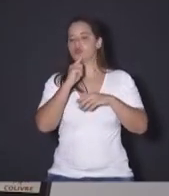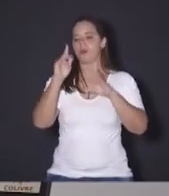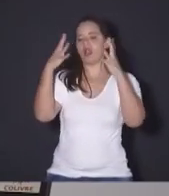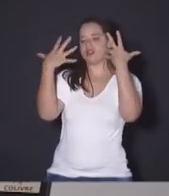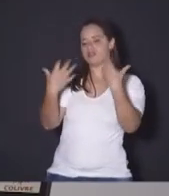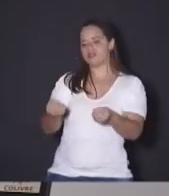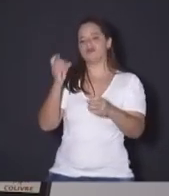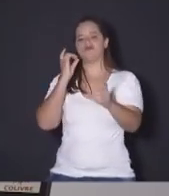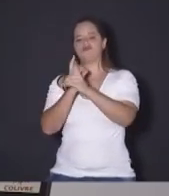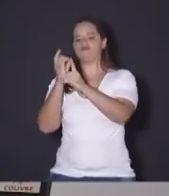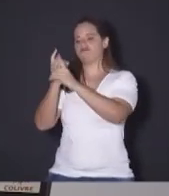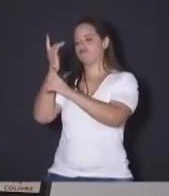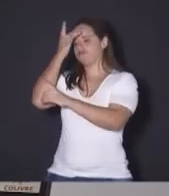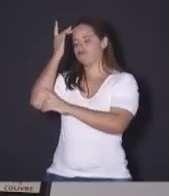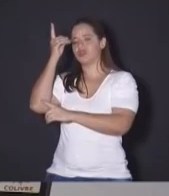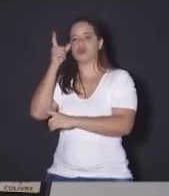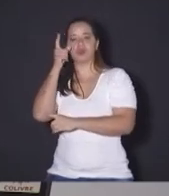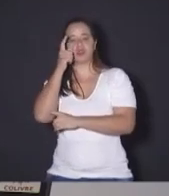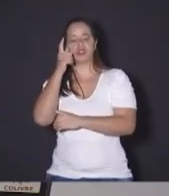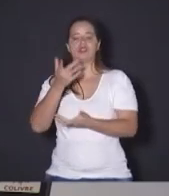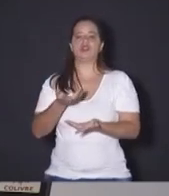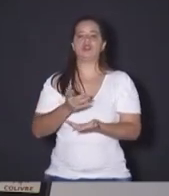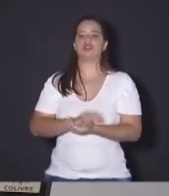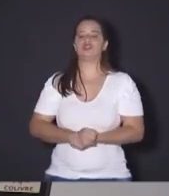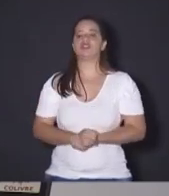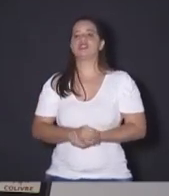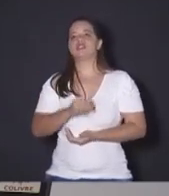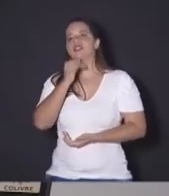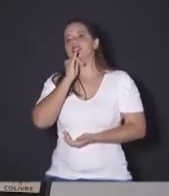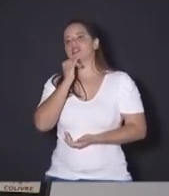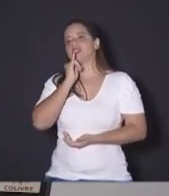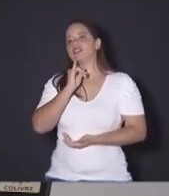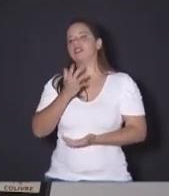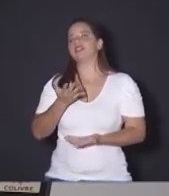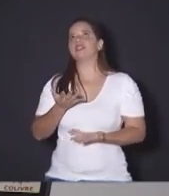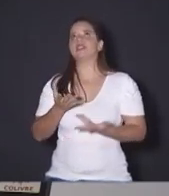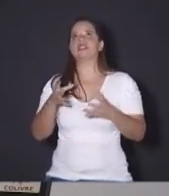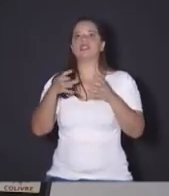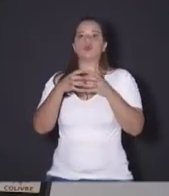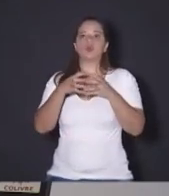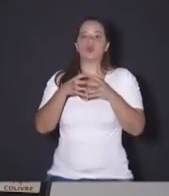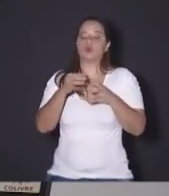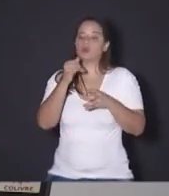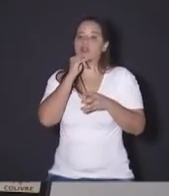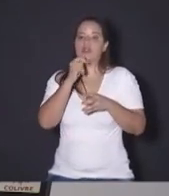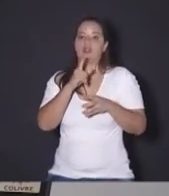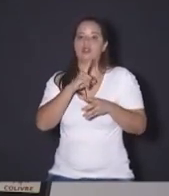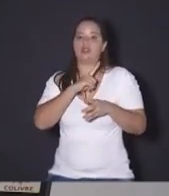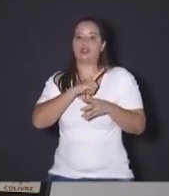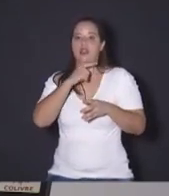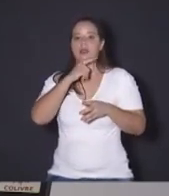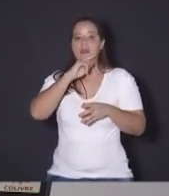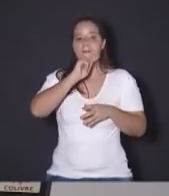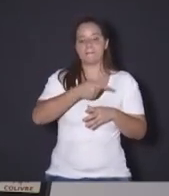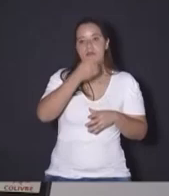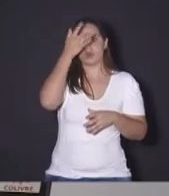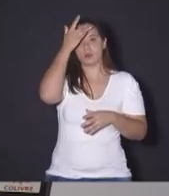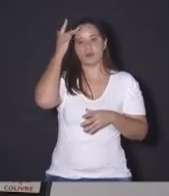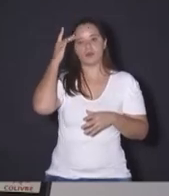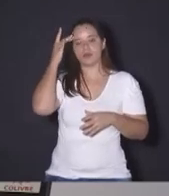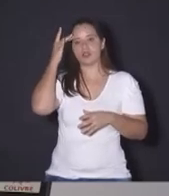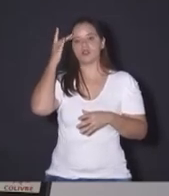todas as pessoas com seu mesmo interesse por exemplo eu tenho um grupo que tem mais de mil usuários